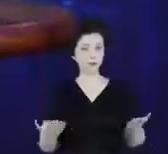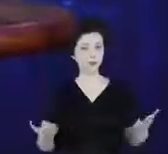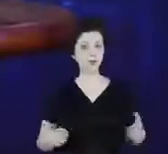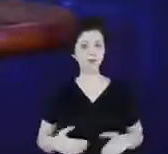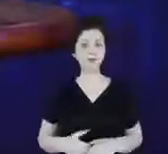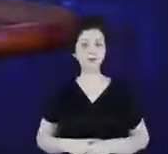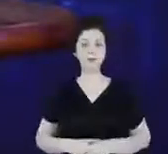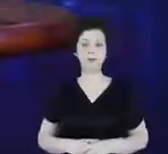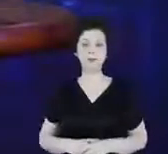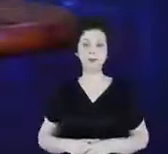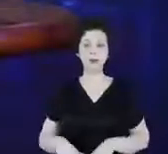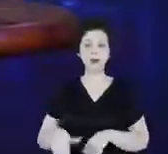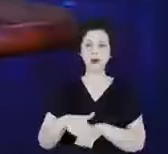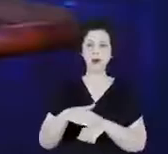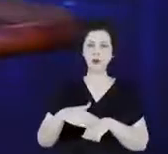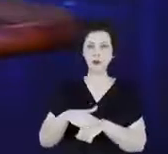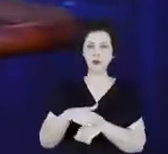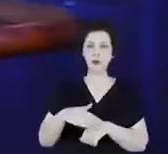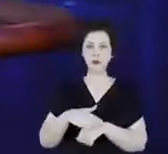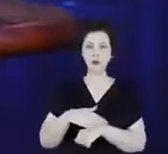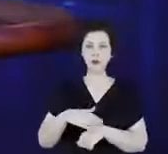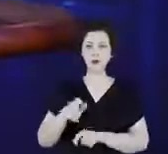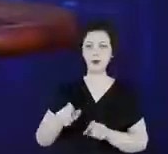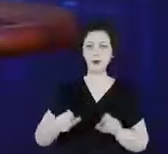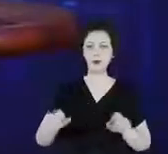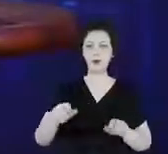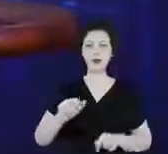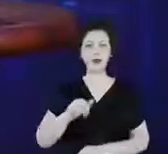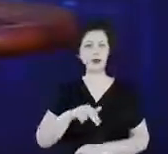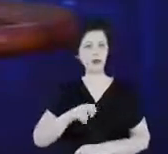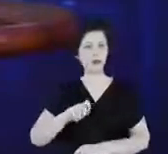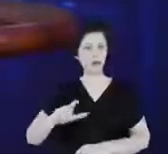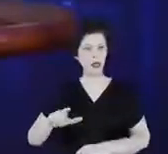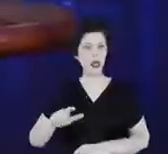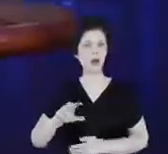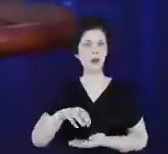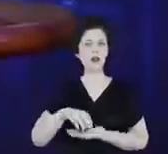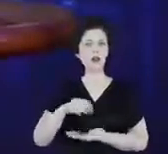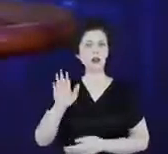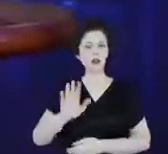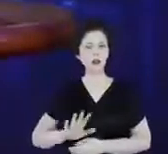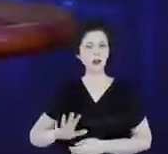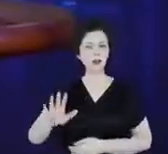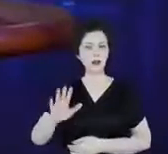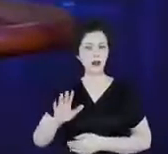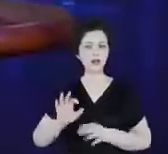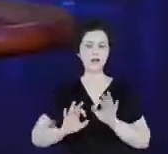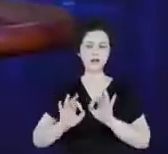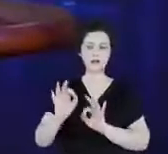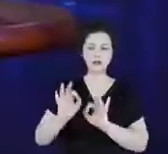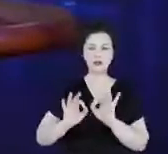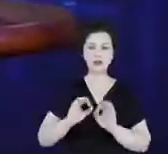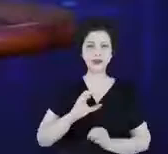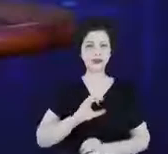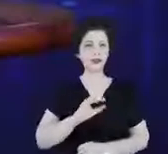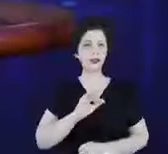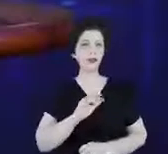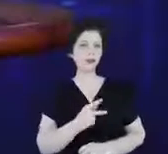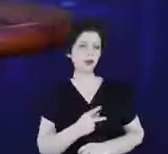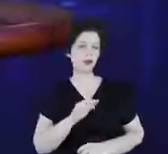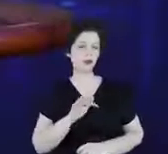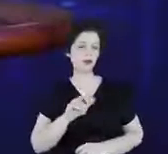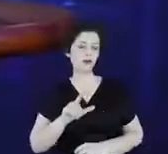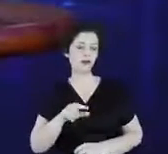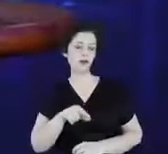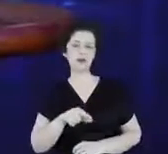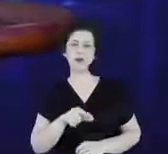quando conversei com o pessoal Daniel da CPFL que ajudaram a organizar o evento eu falei poxa com que que